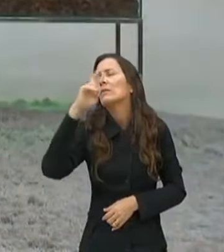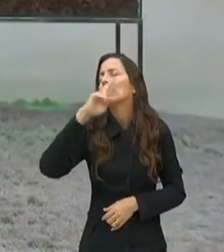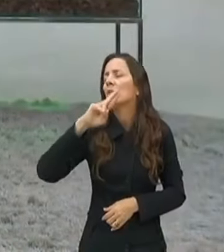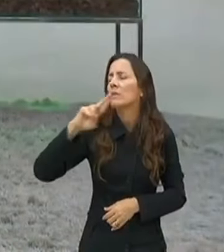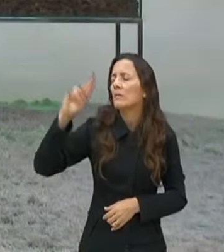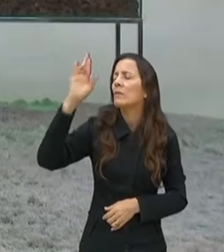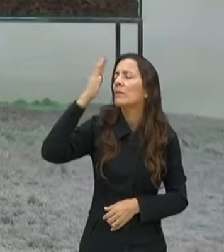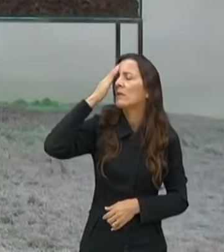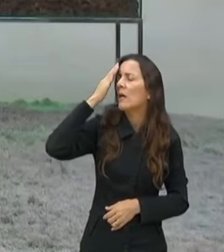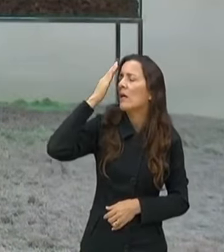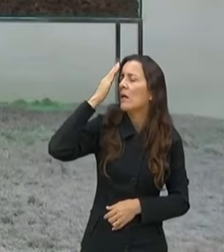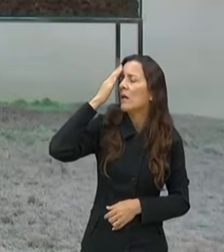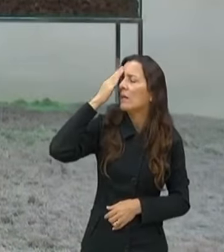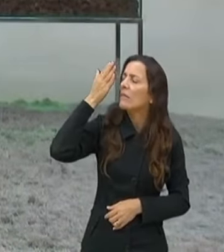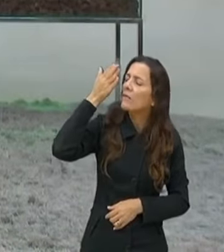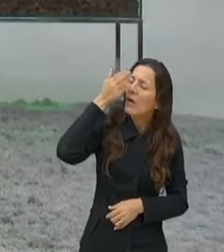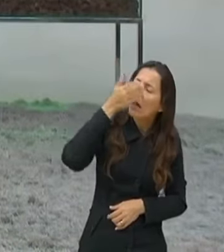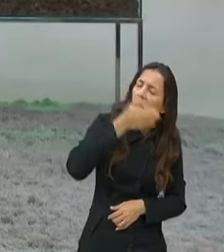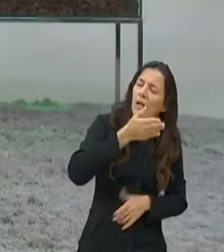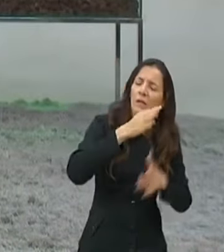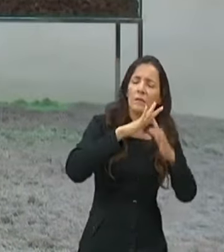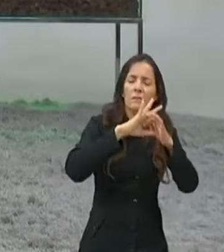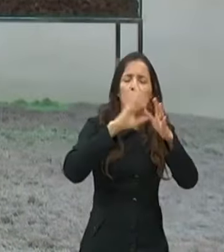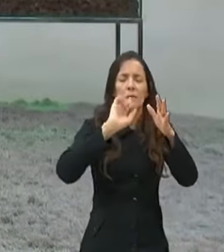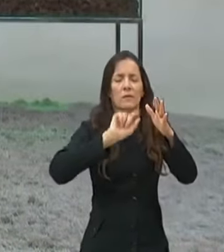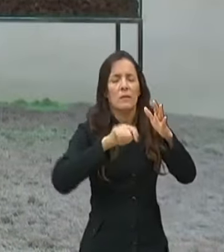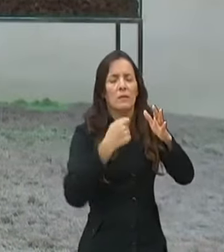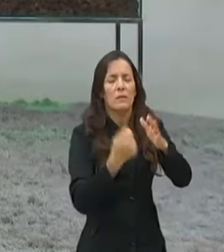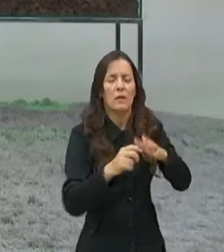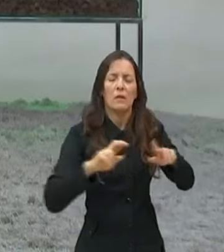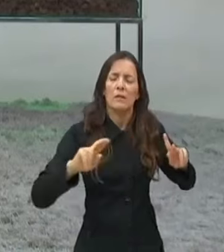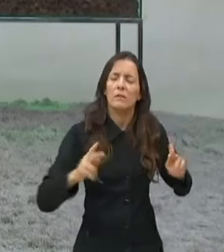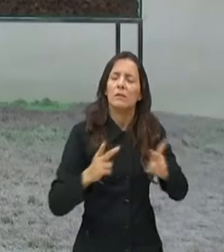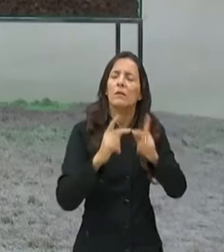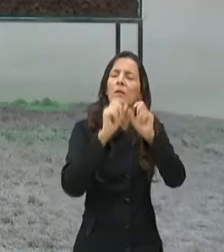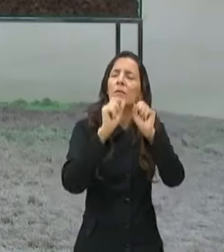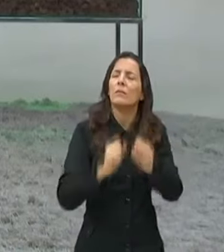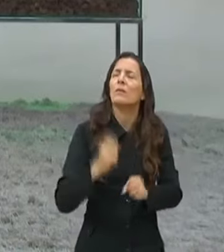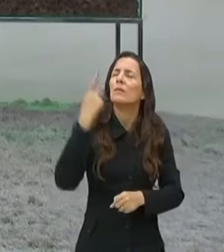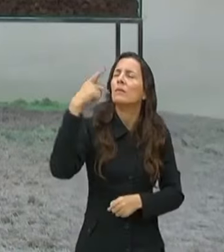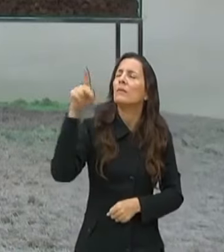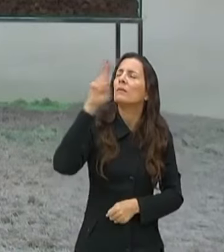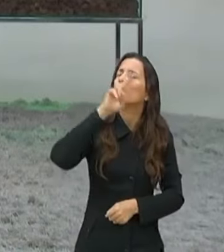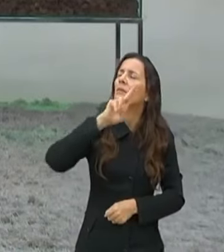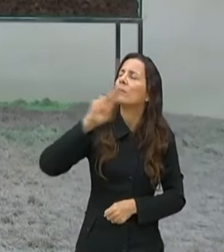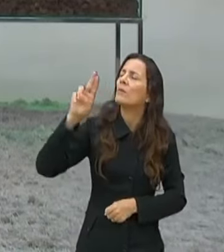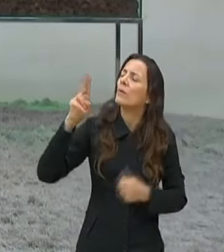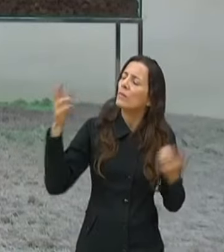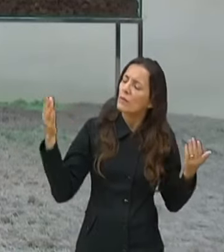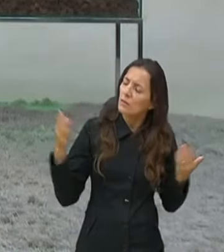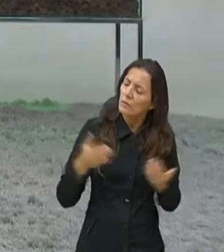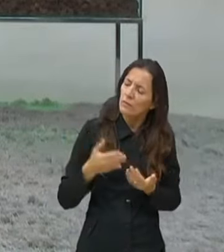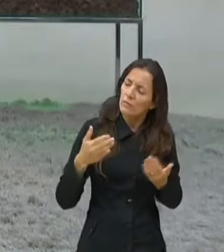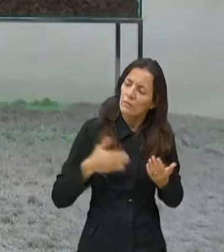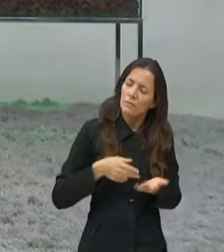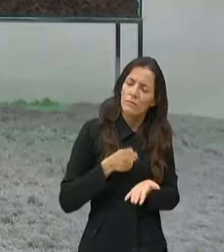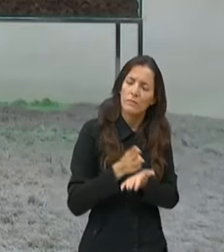Aleluia! Faça isto, Senhor, para que o teu nome seja